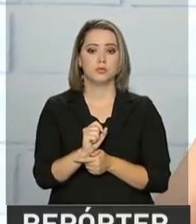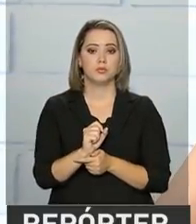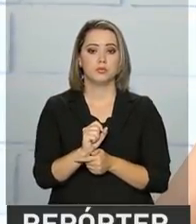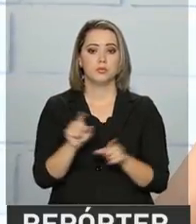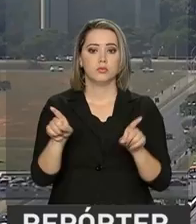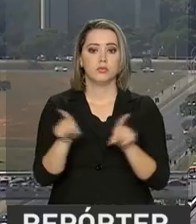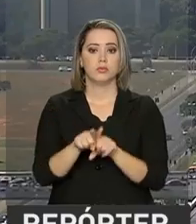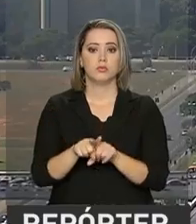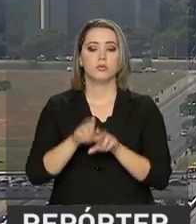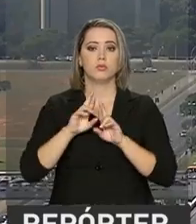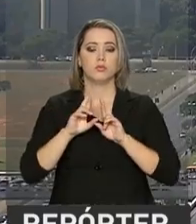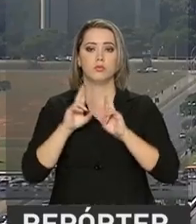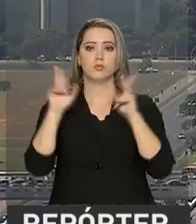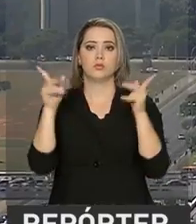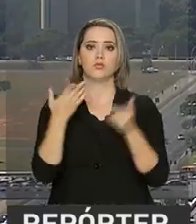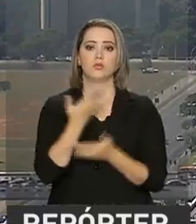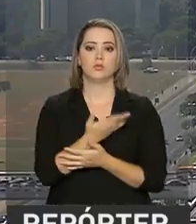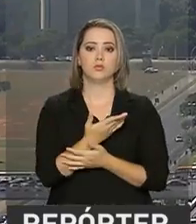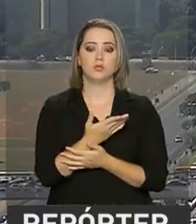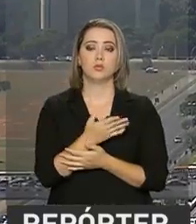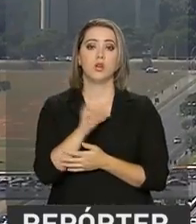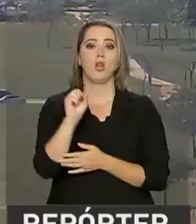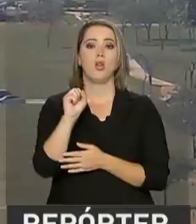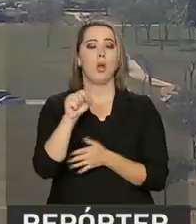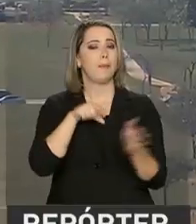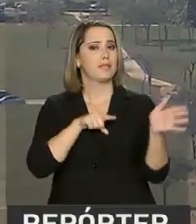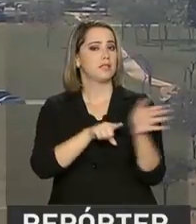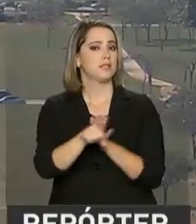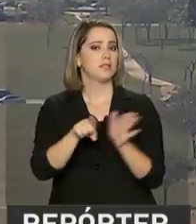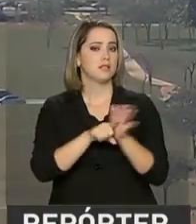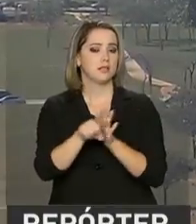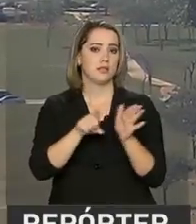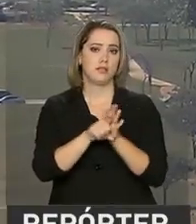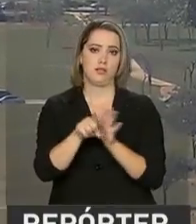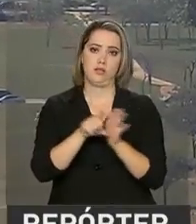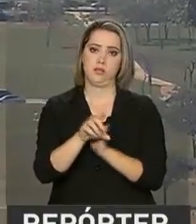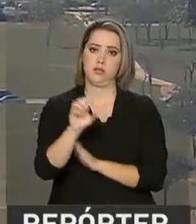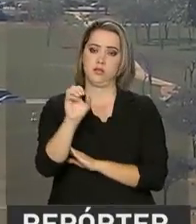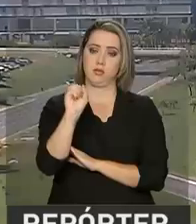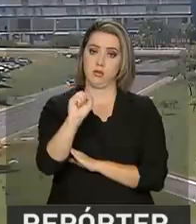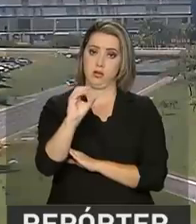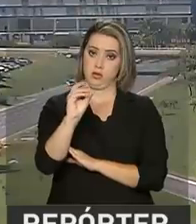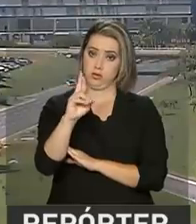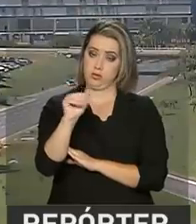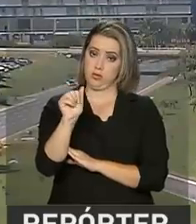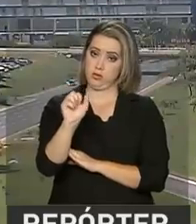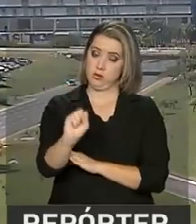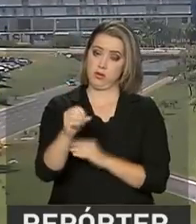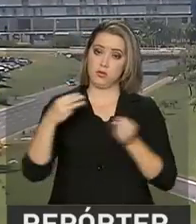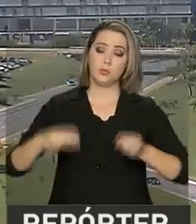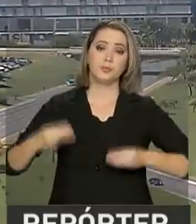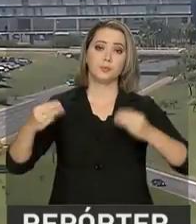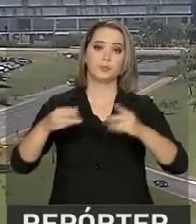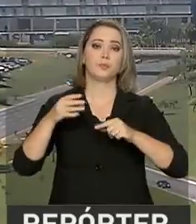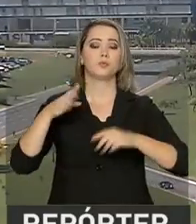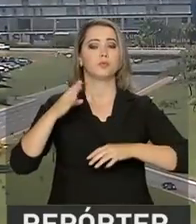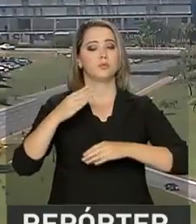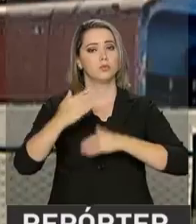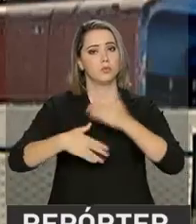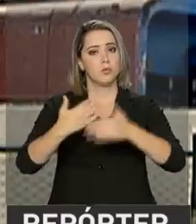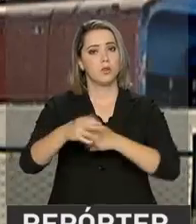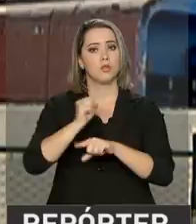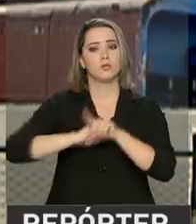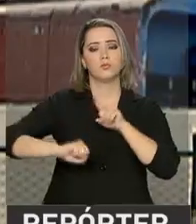excepcional de acordo com o censo do sistema único de assistência social do ministério do desenvolvimento social e